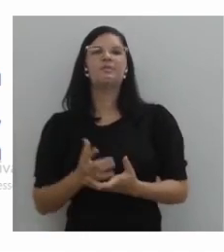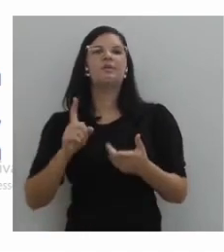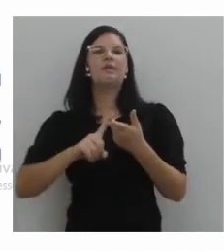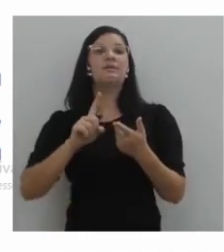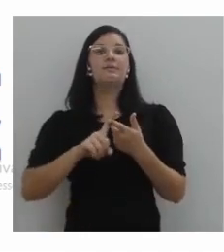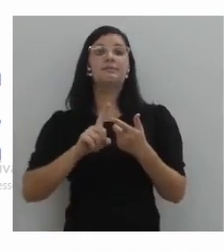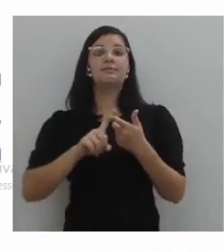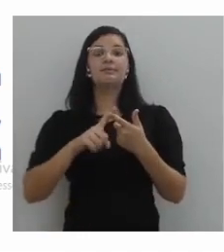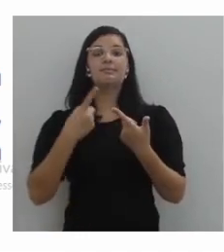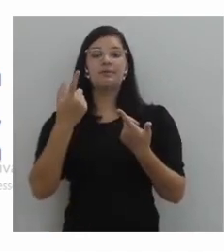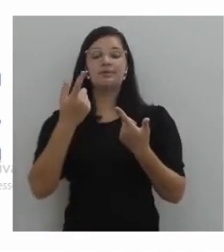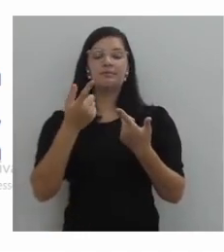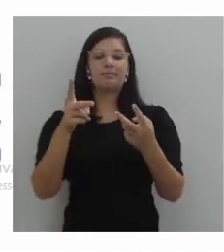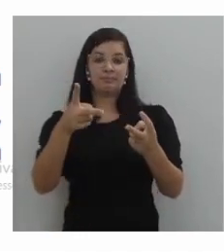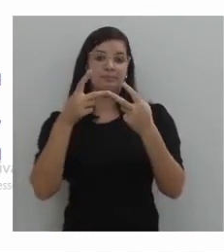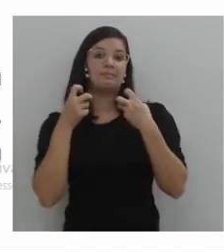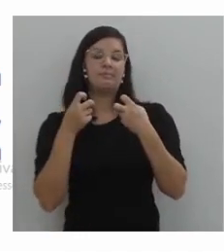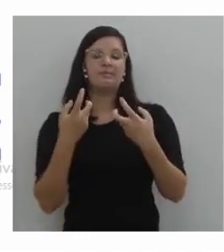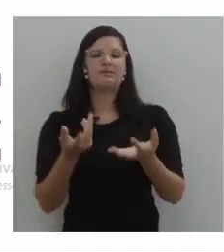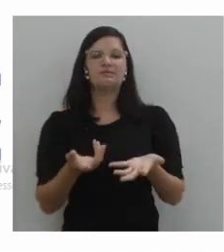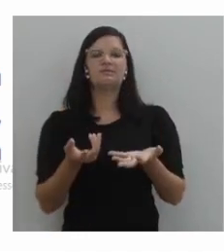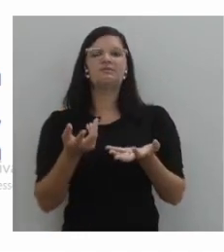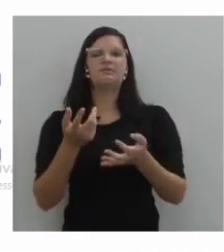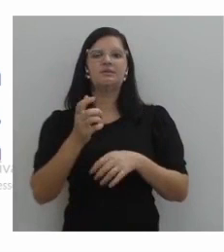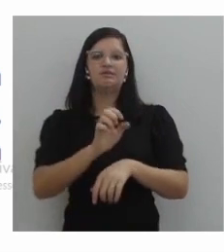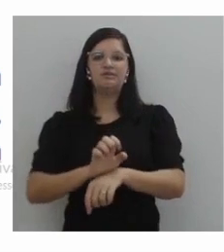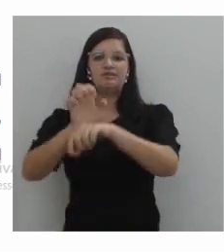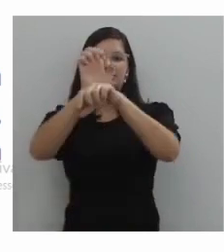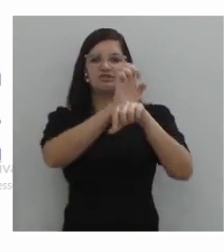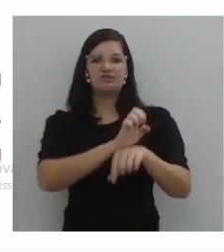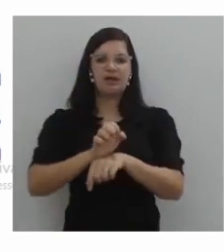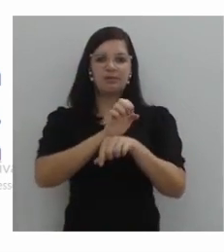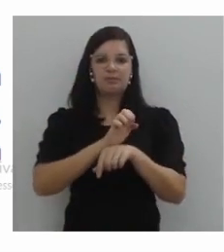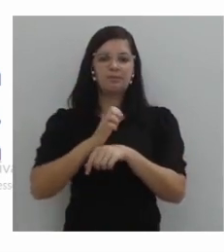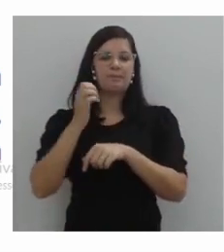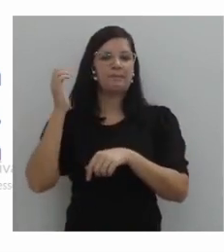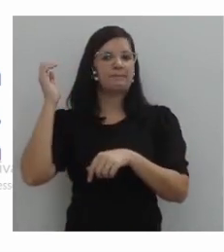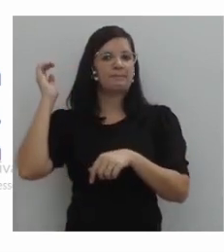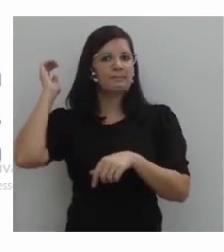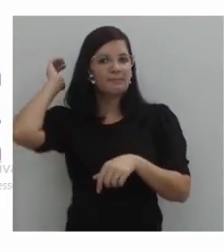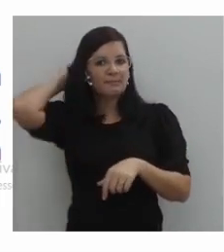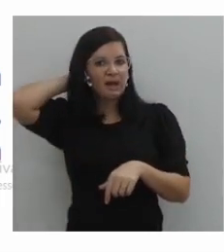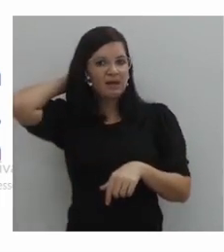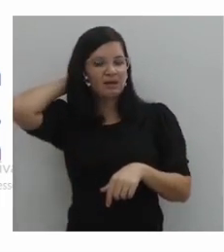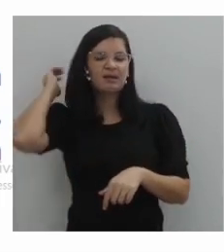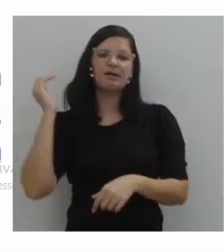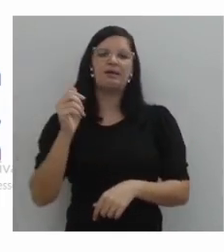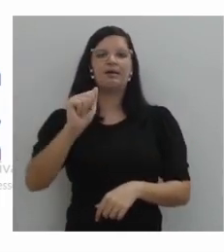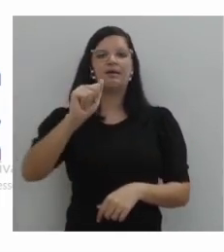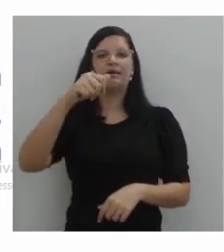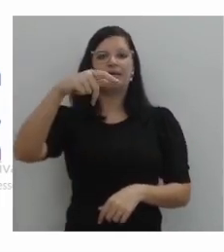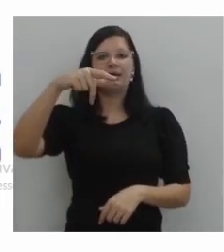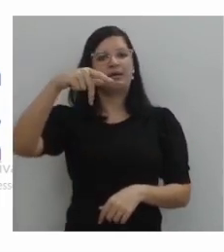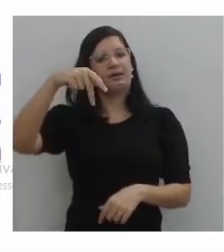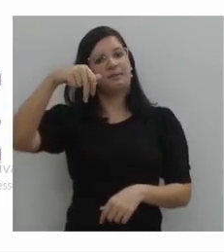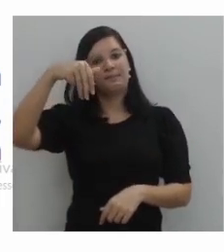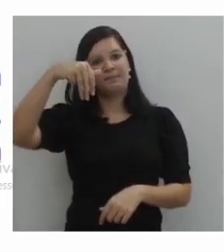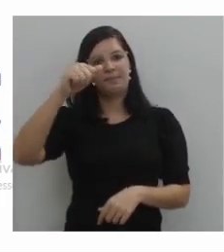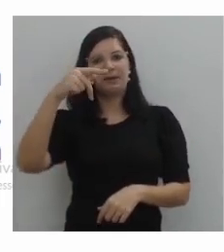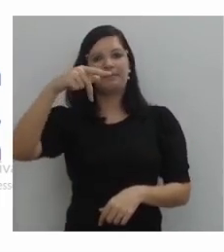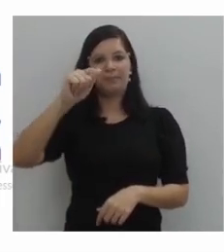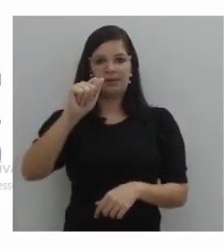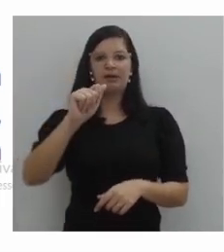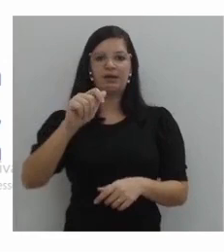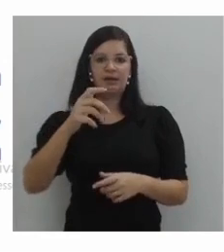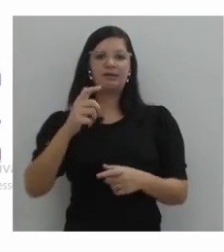e a gente compreende também que os estados do Pará, do Amapá, também recebem trechos desse